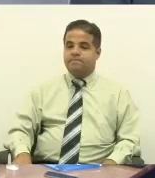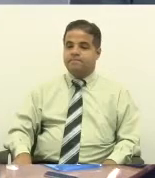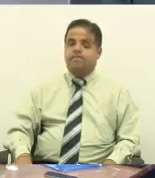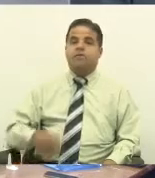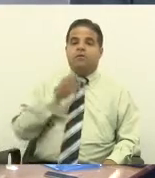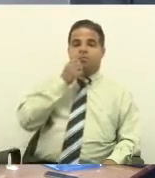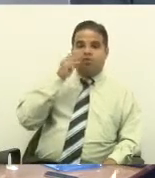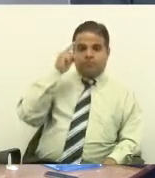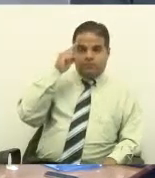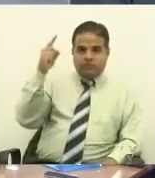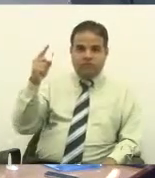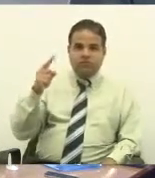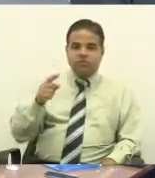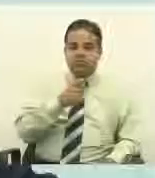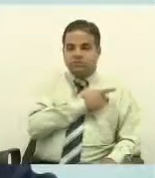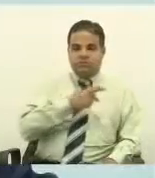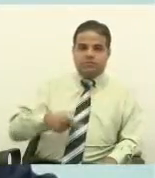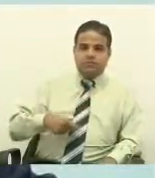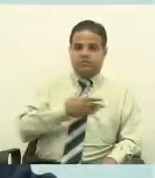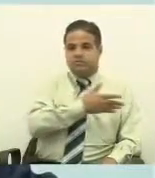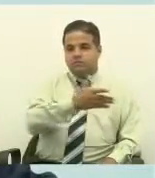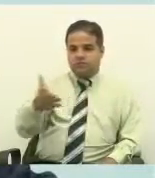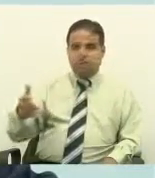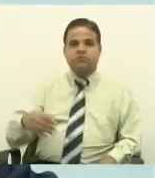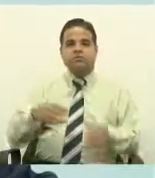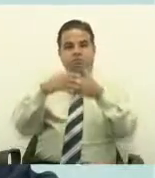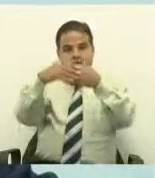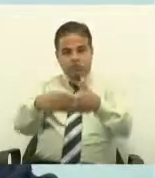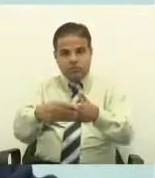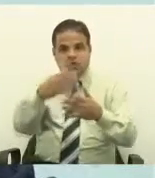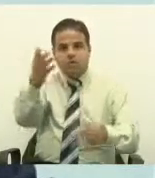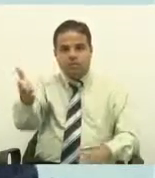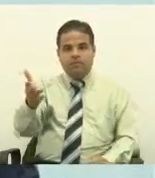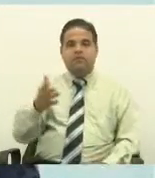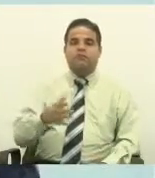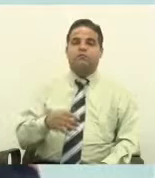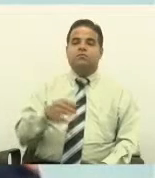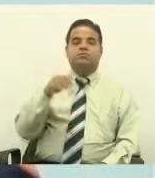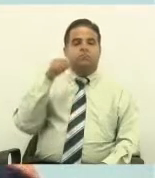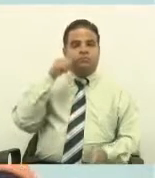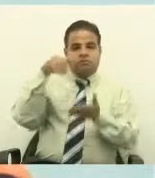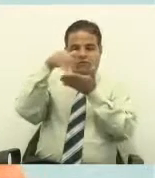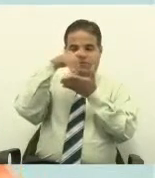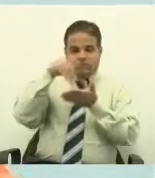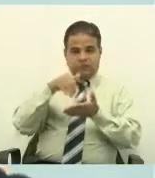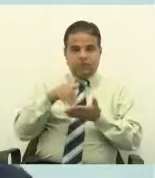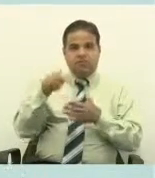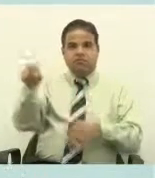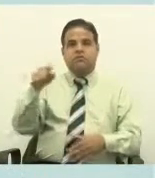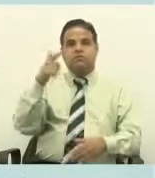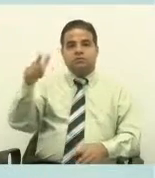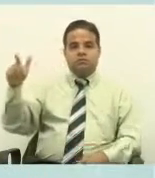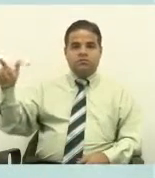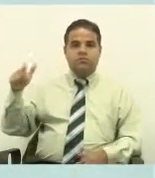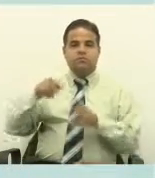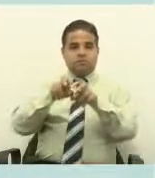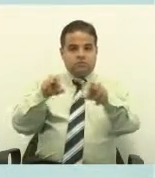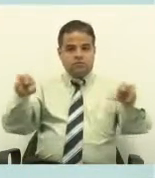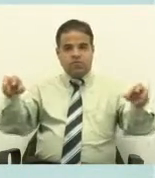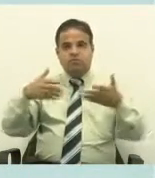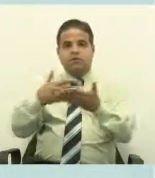Bom dia, presidente, no qual eu cumprimento também a secretária e os demais membros da